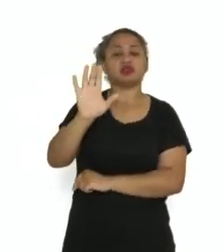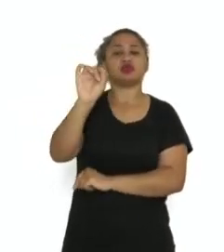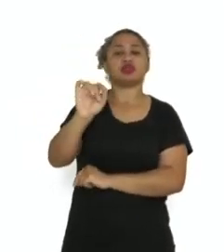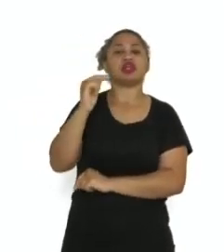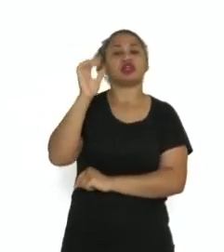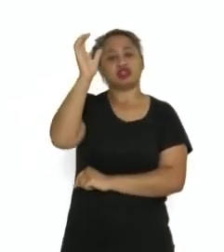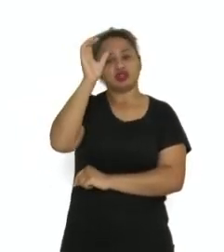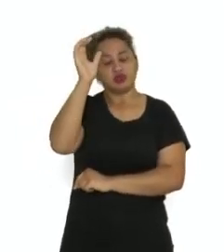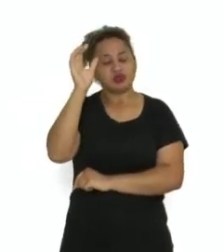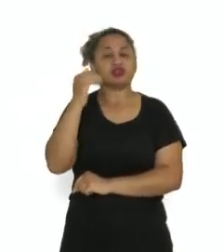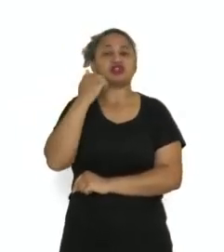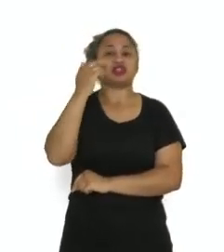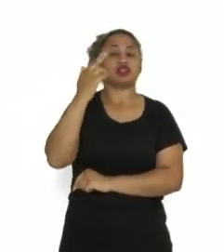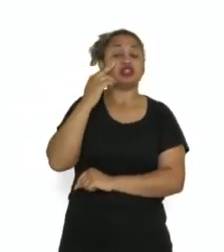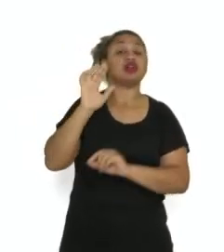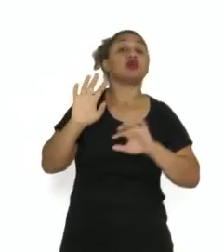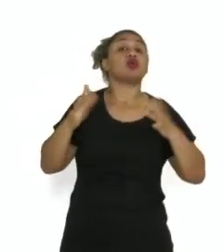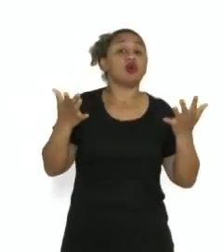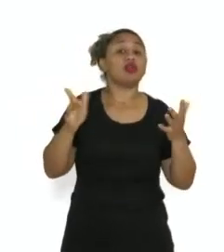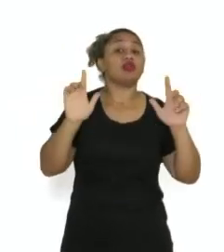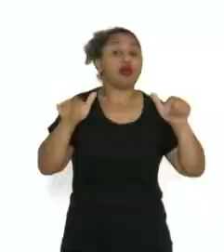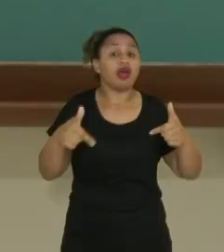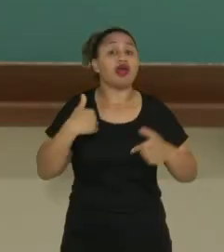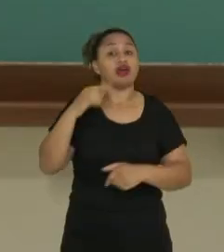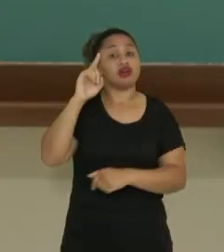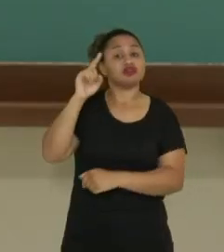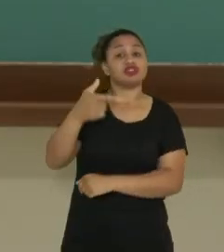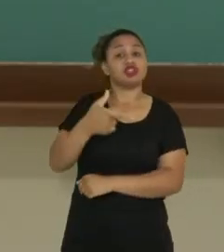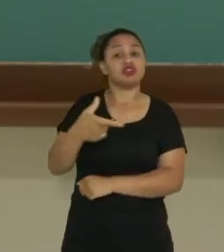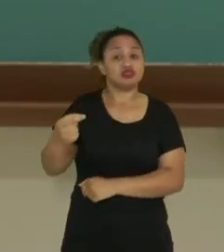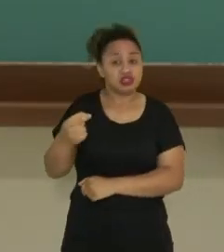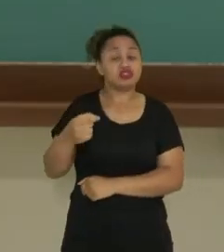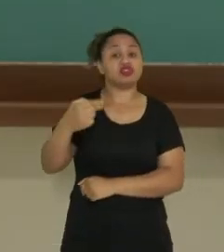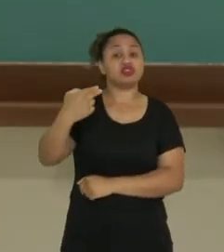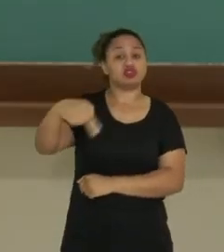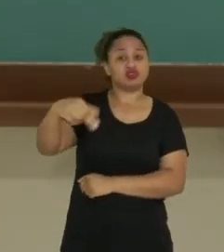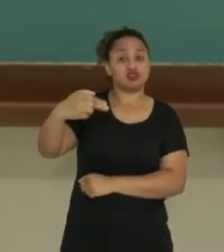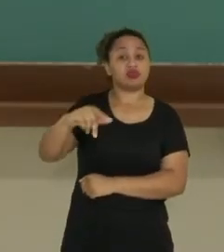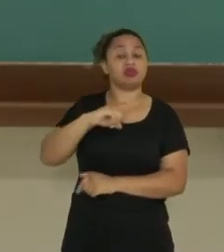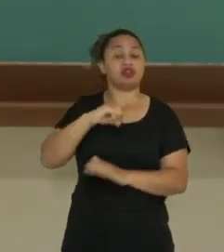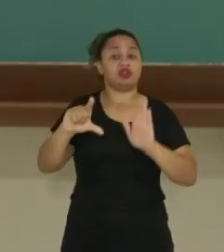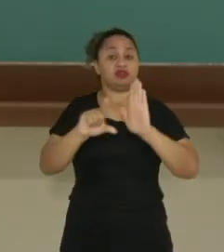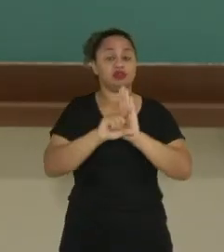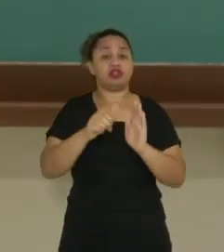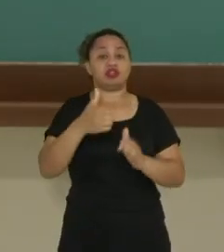dia 20 de novembro. Nós temos uma lei, a Lei